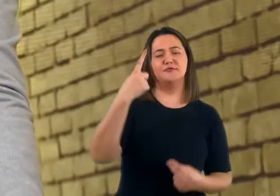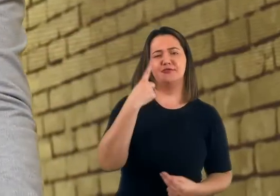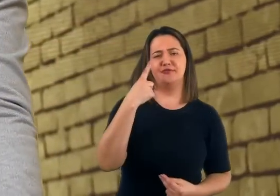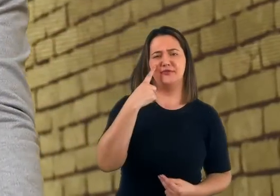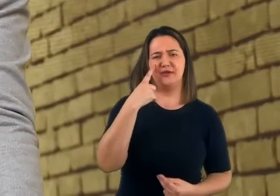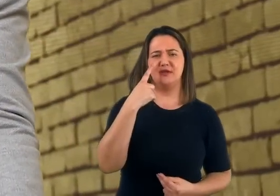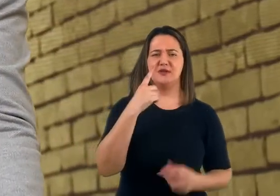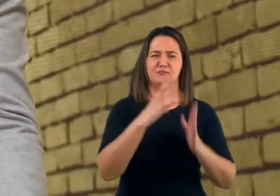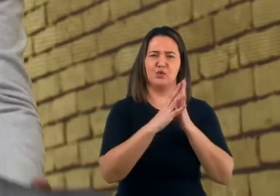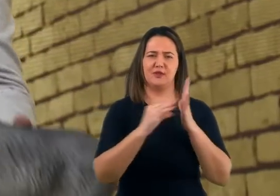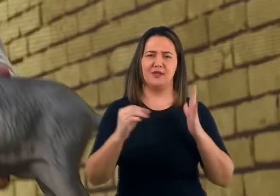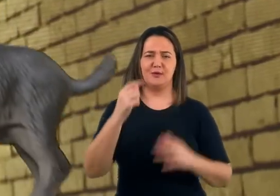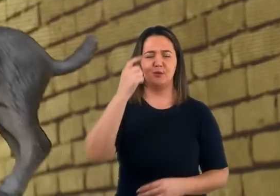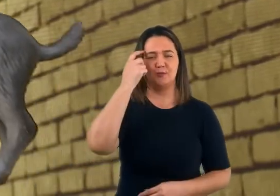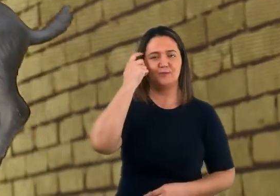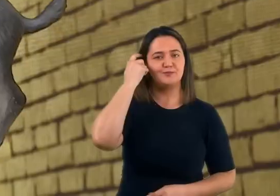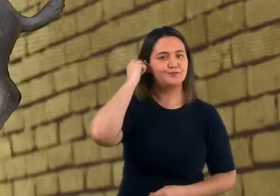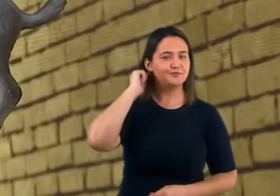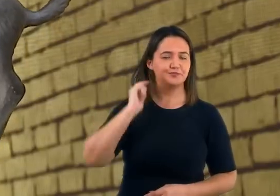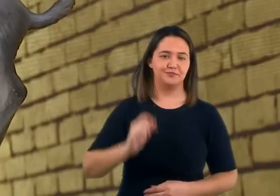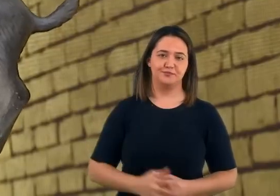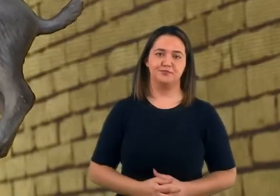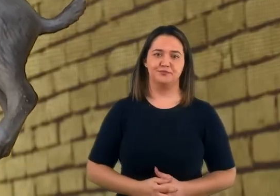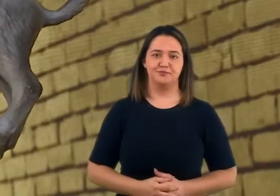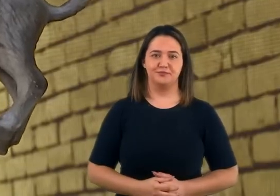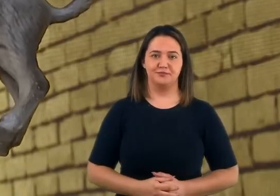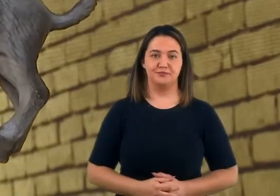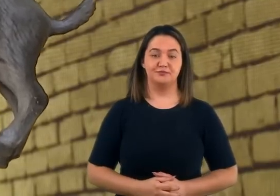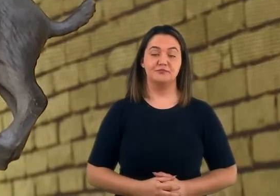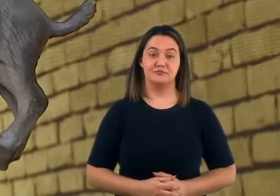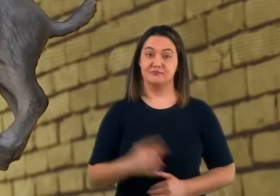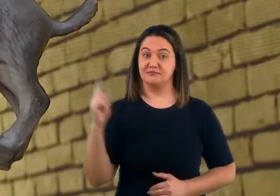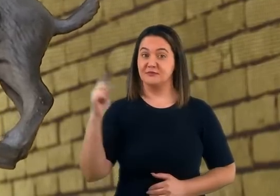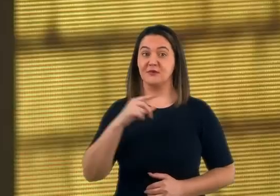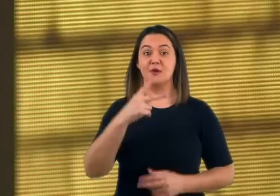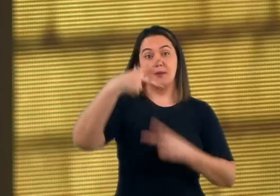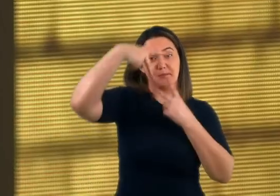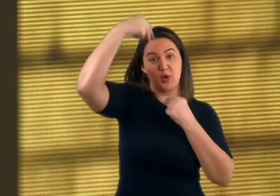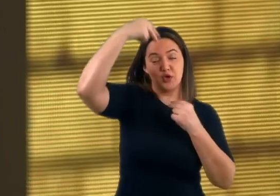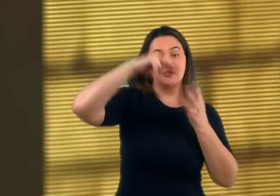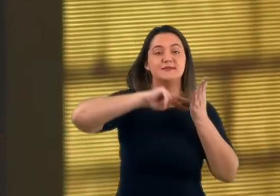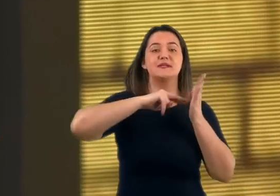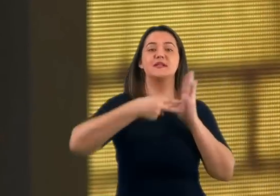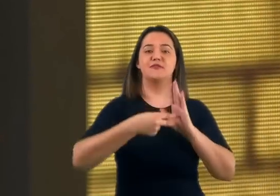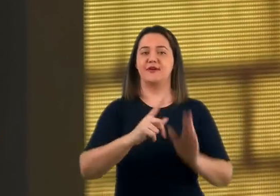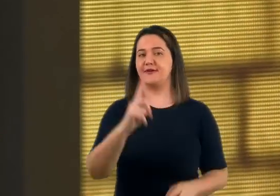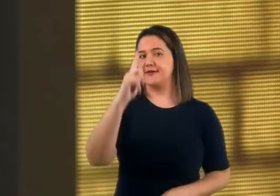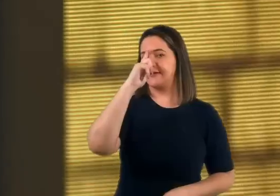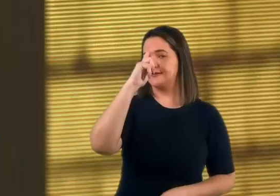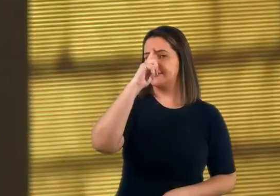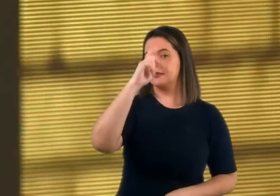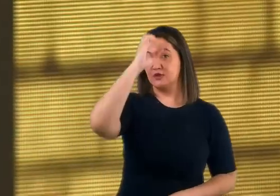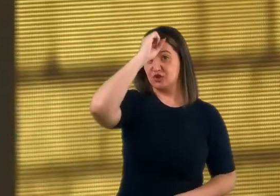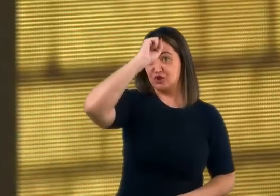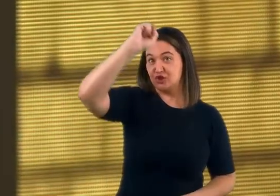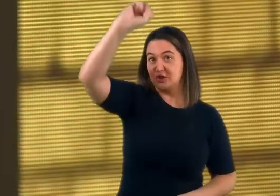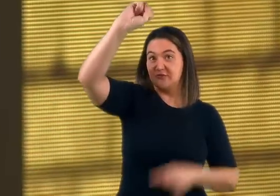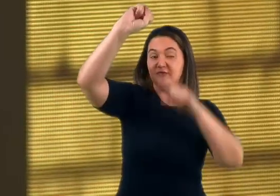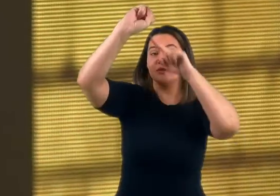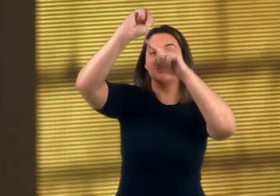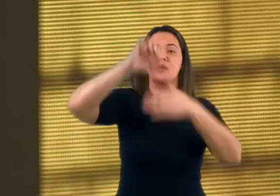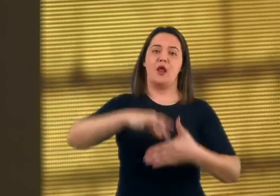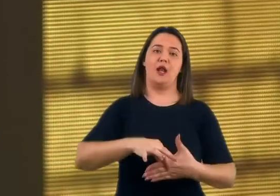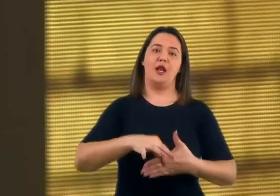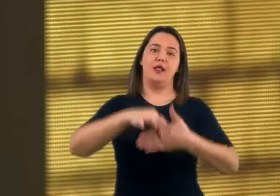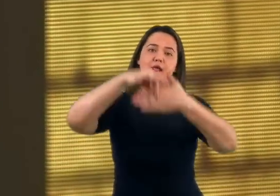mãos e você vai entender, esse bode representa a Grécia. E o chifre que está aqui na frente representa o